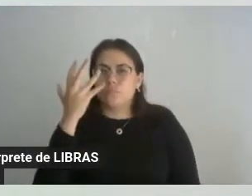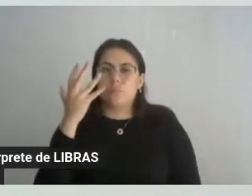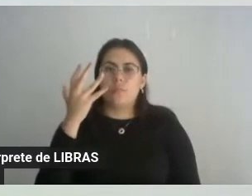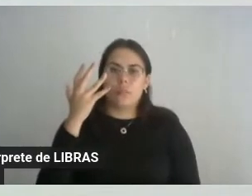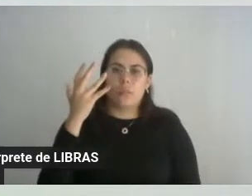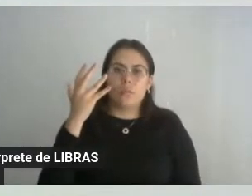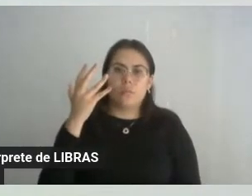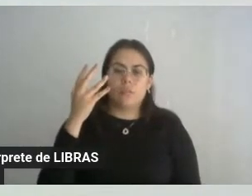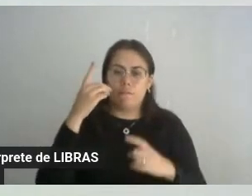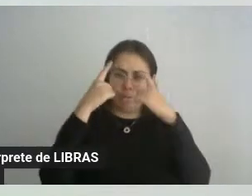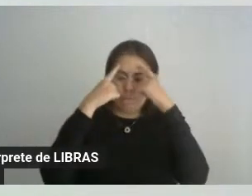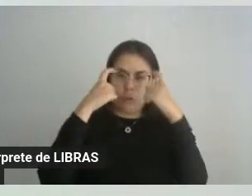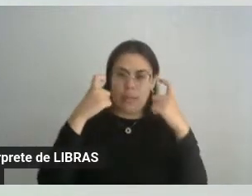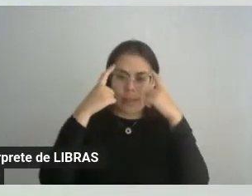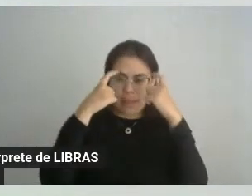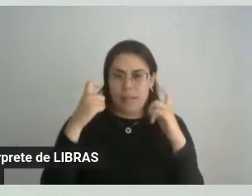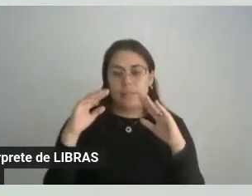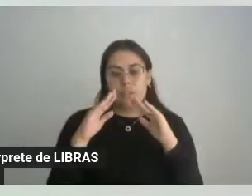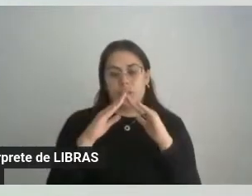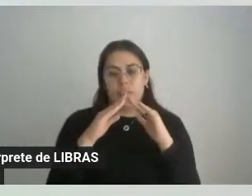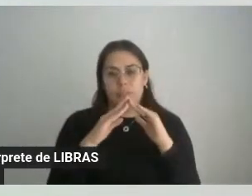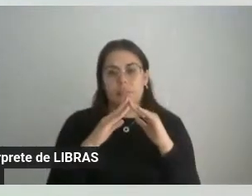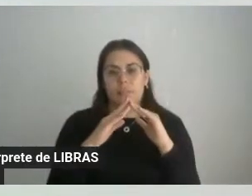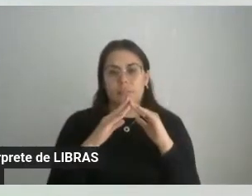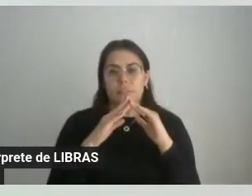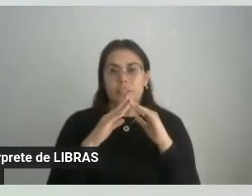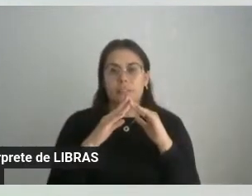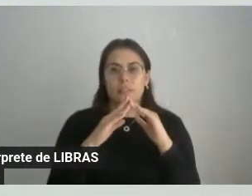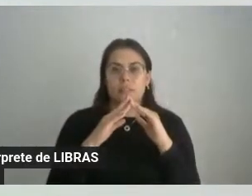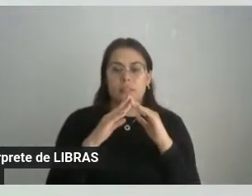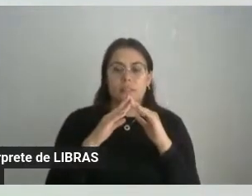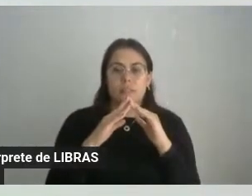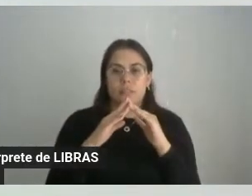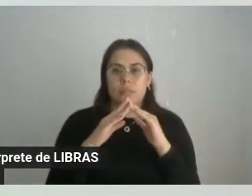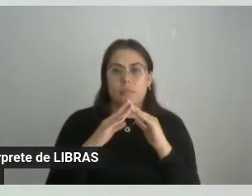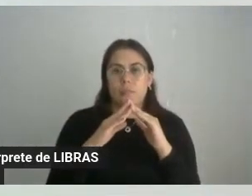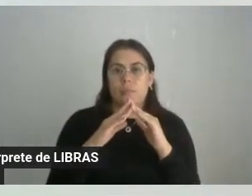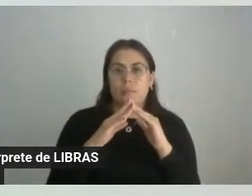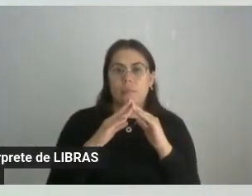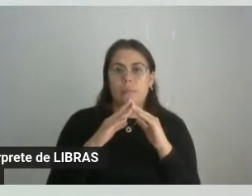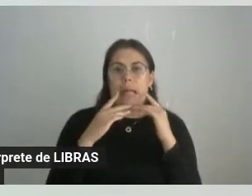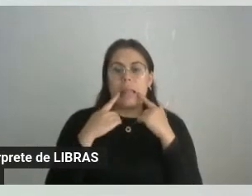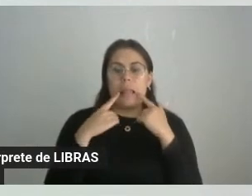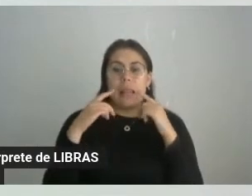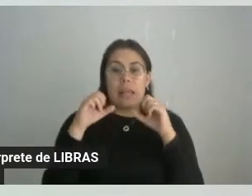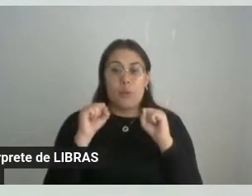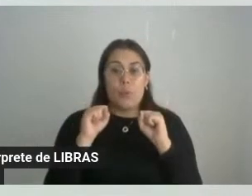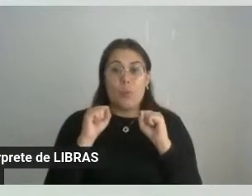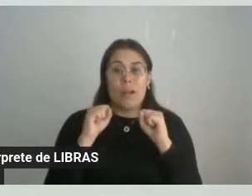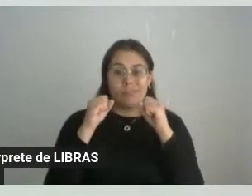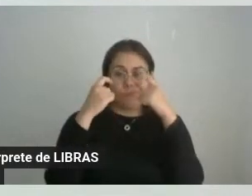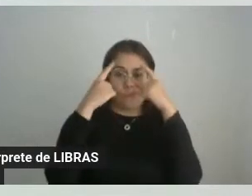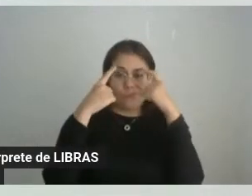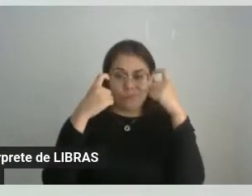a violência dentro dos lares, né, que já apontam para uma linguagem, uma comunicação verbal agressiva,